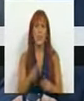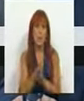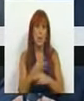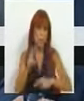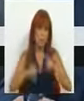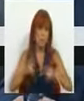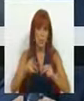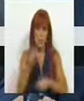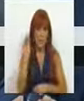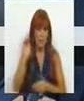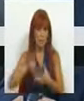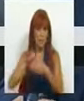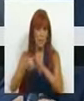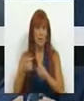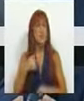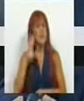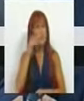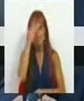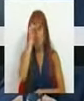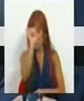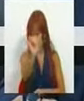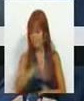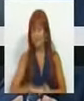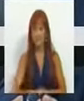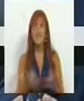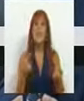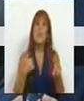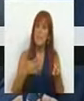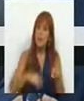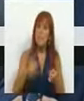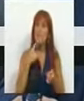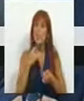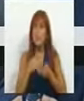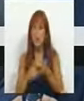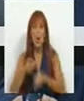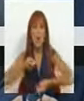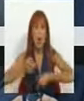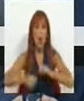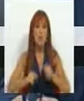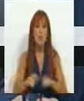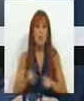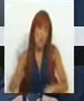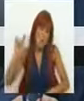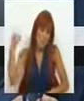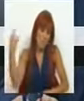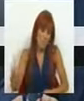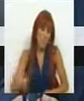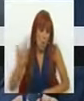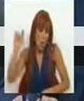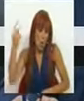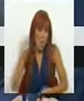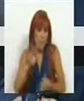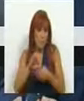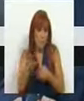setor financeiro e na Caixa. E gostava de saber a sua opinião. Gostava também de perguntar qual é que há, se houver, a ver se houver